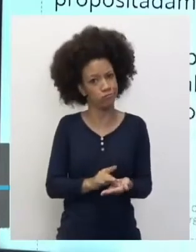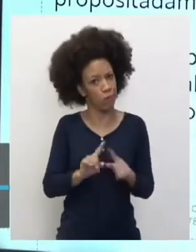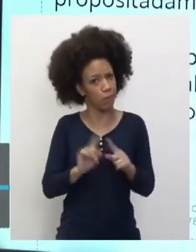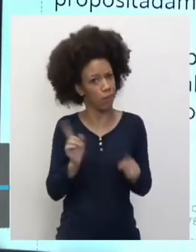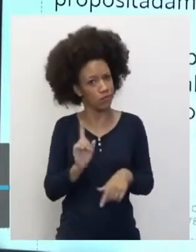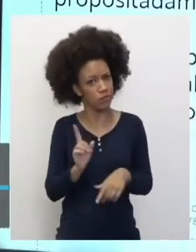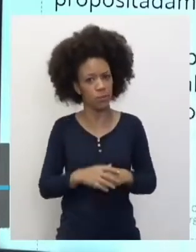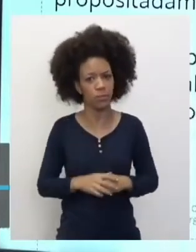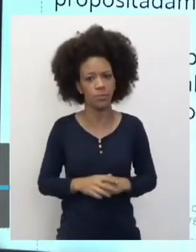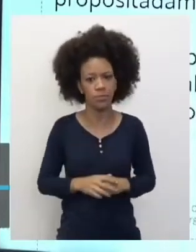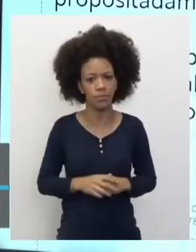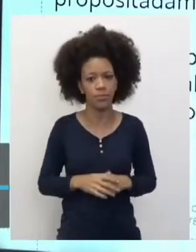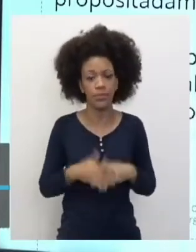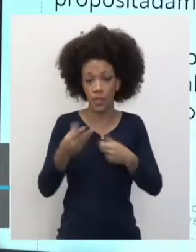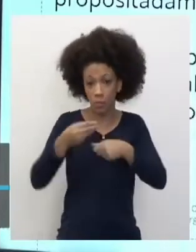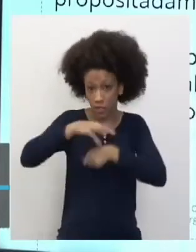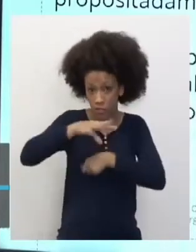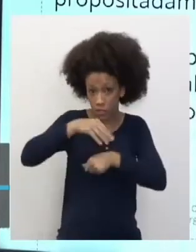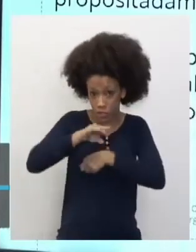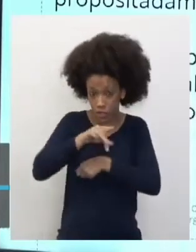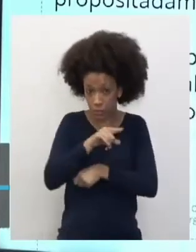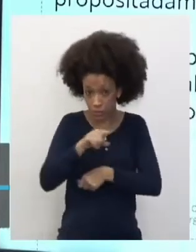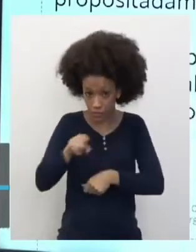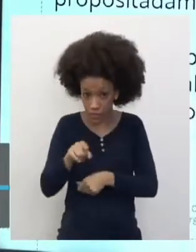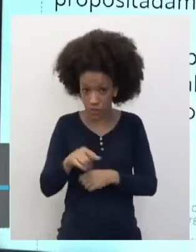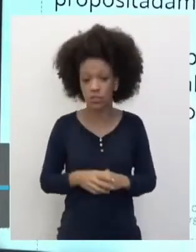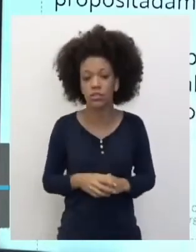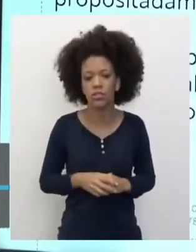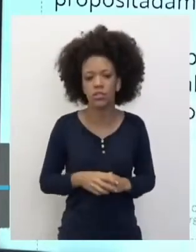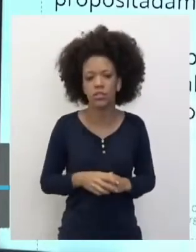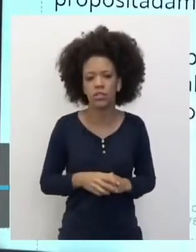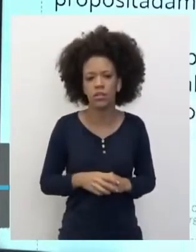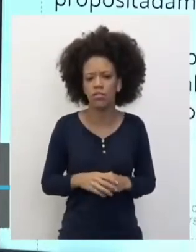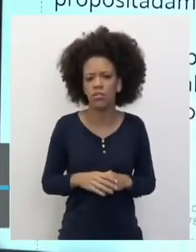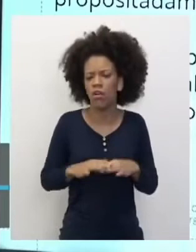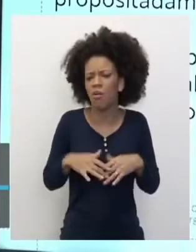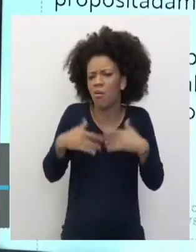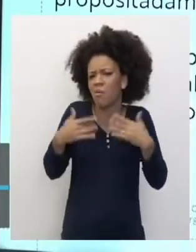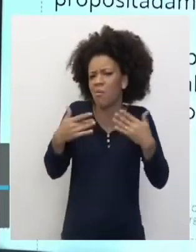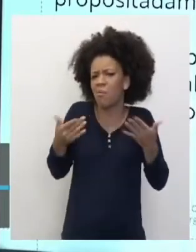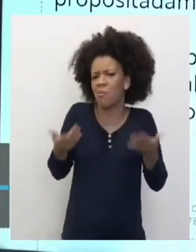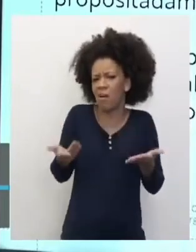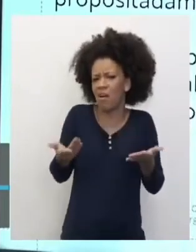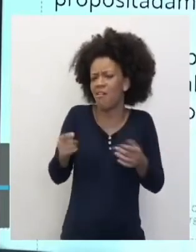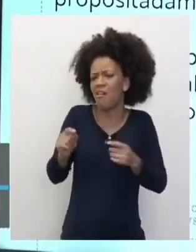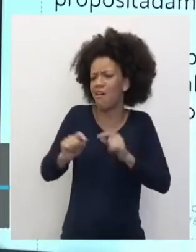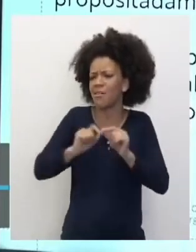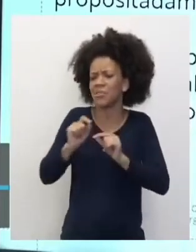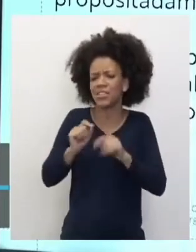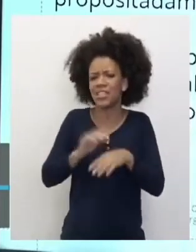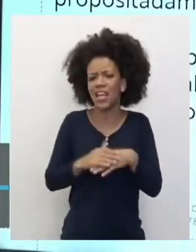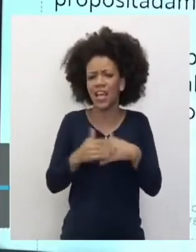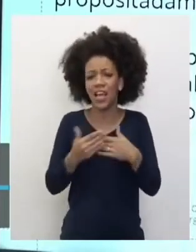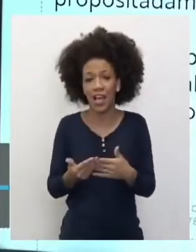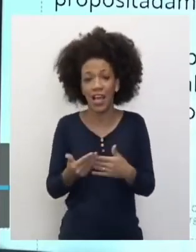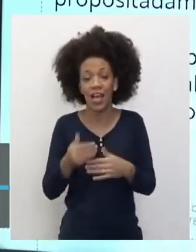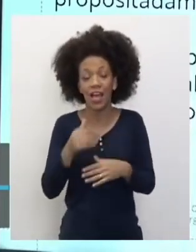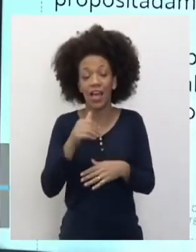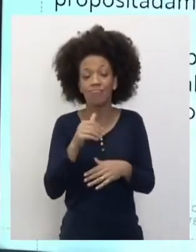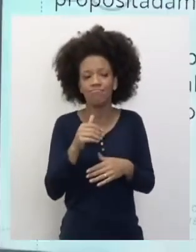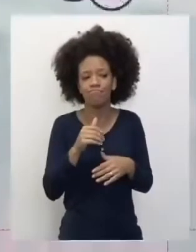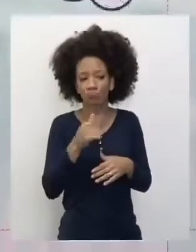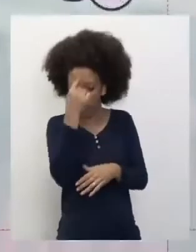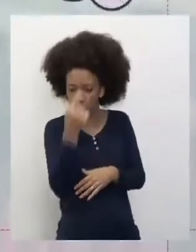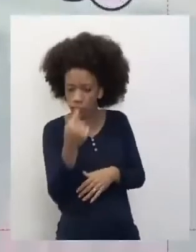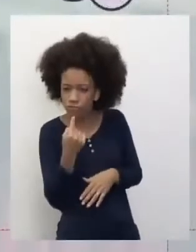Aí nós temos uma dica para vocês também, né? Então, quais será que são as características também de uma fake, além disso que eu disse? Então, temos